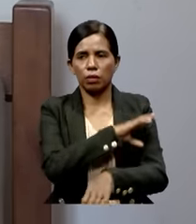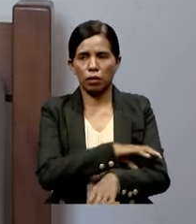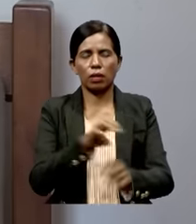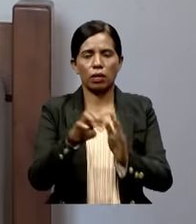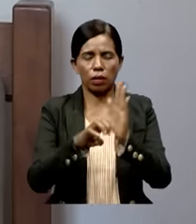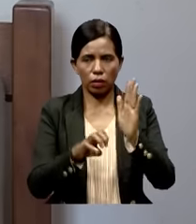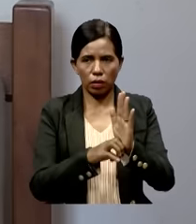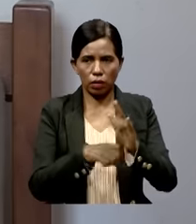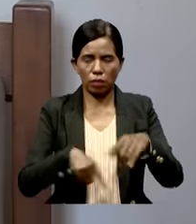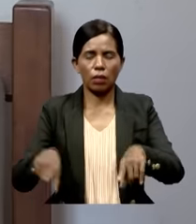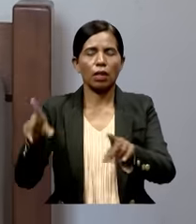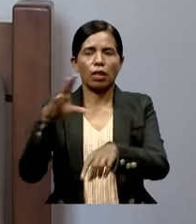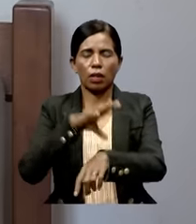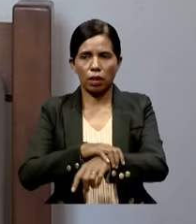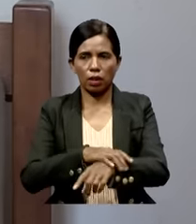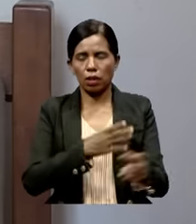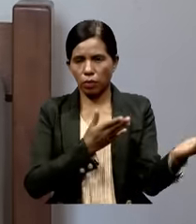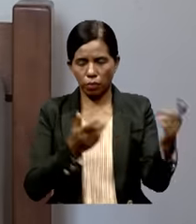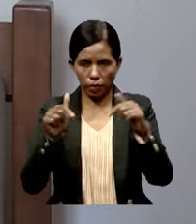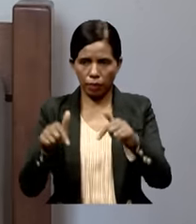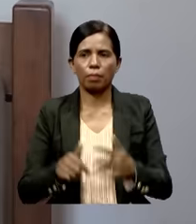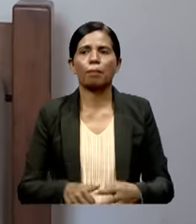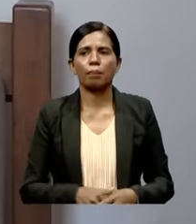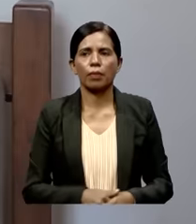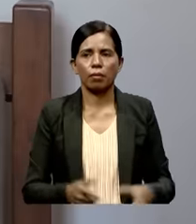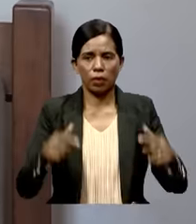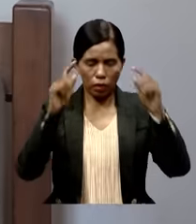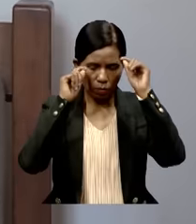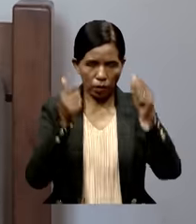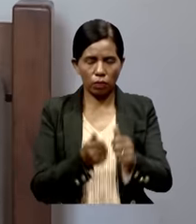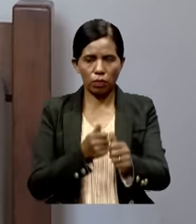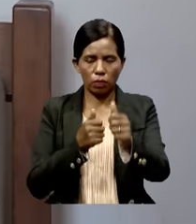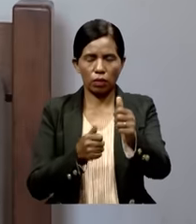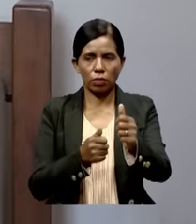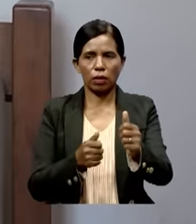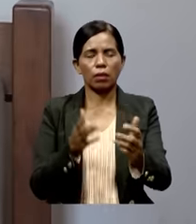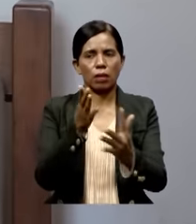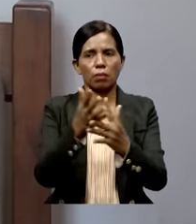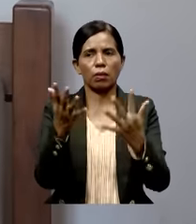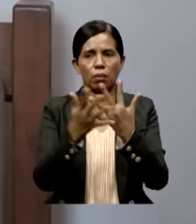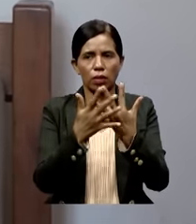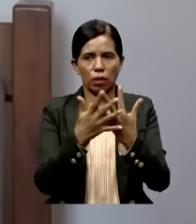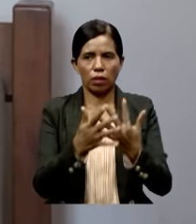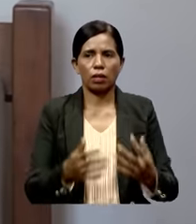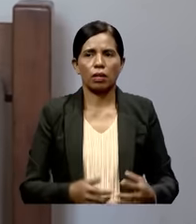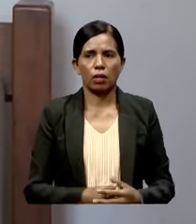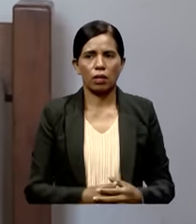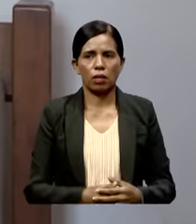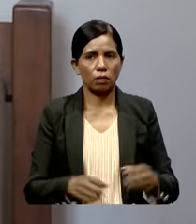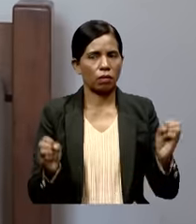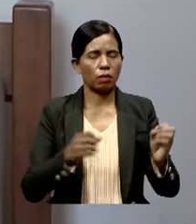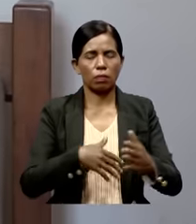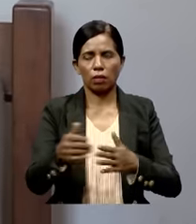nia ba kairnia lori, mai ya, Timor hori cumprinya pena, ya kadeya, ne ba qualquer